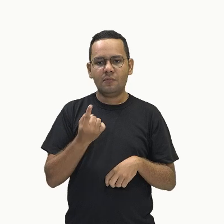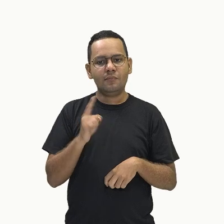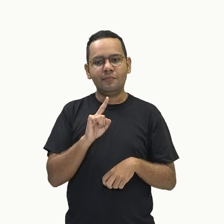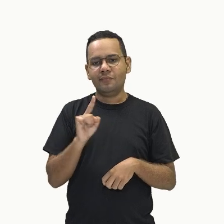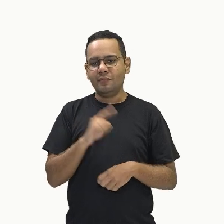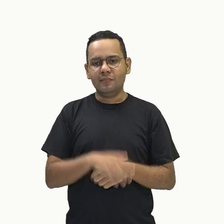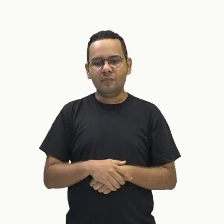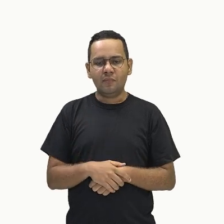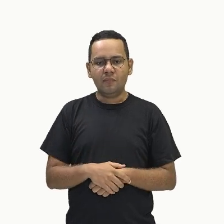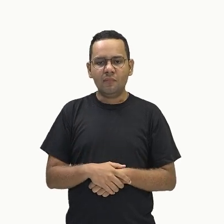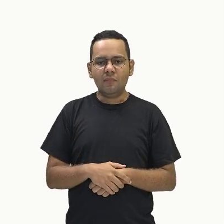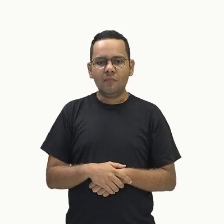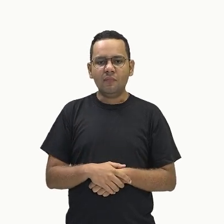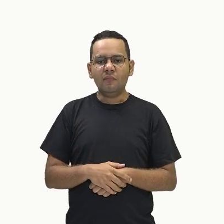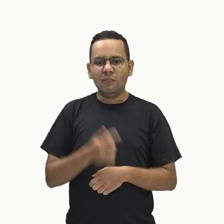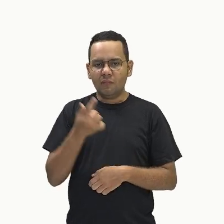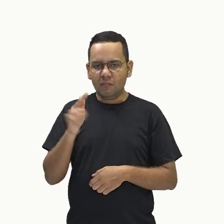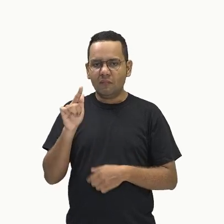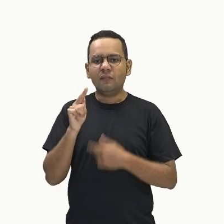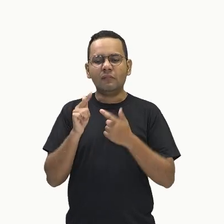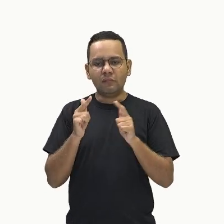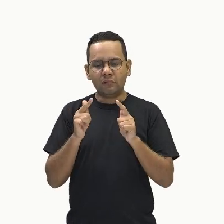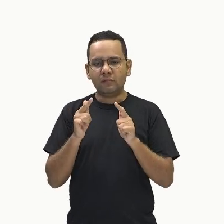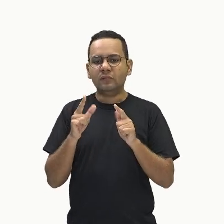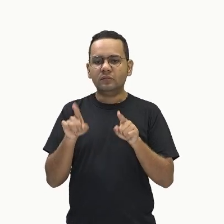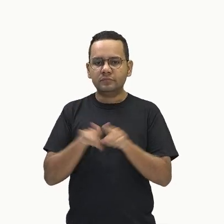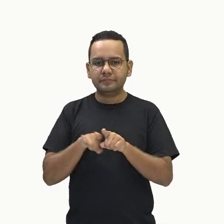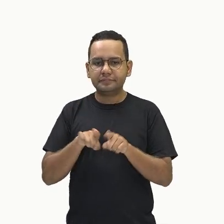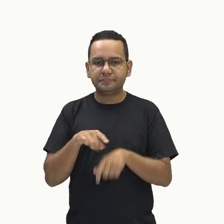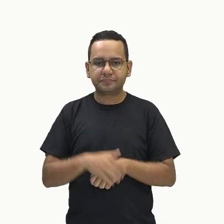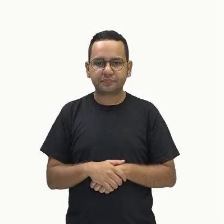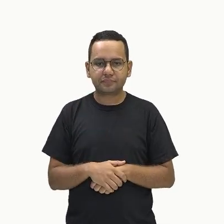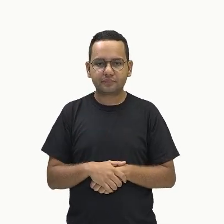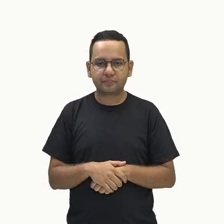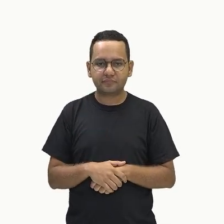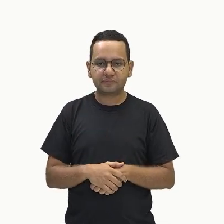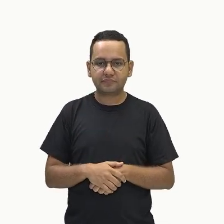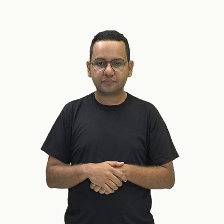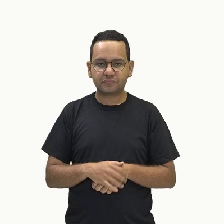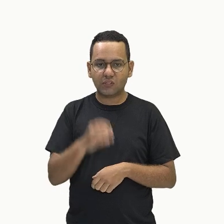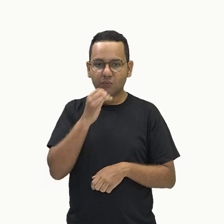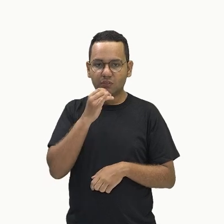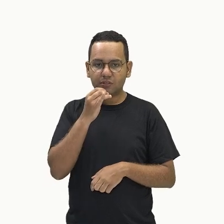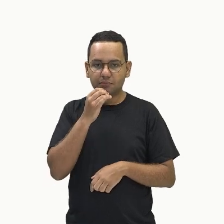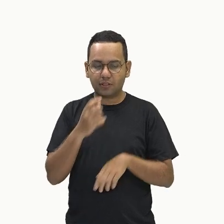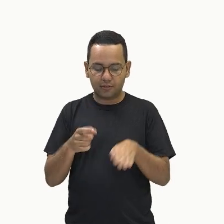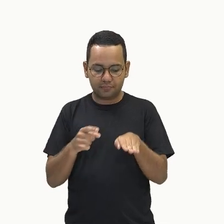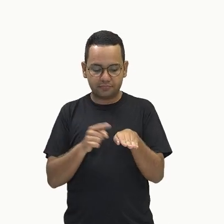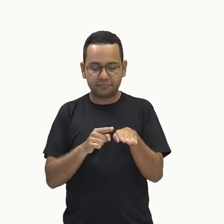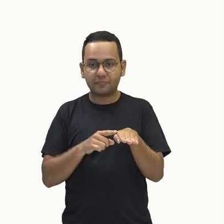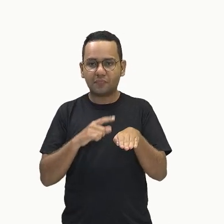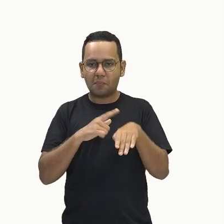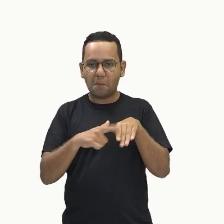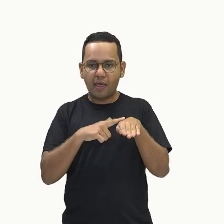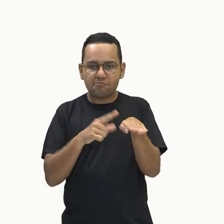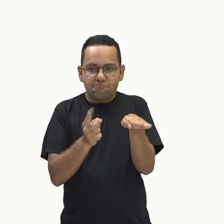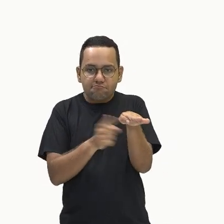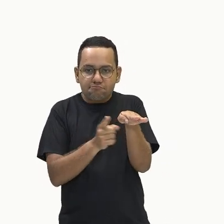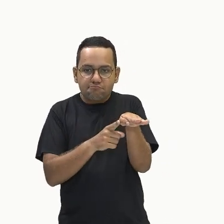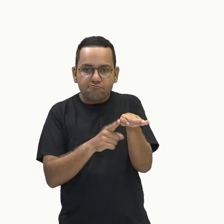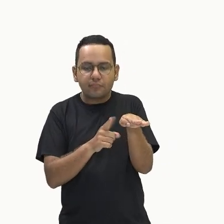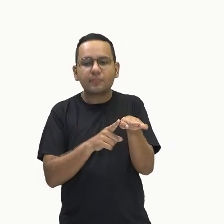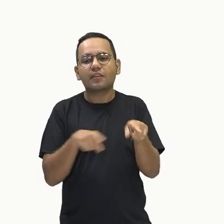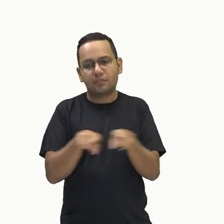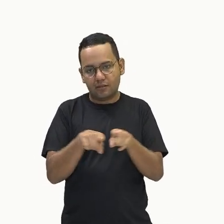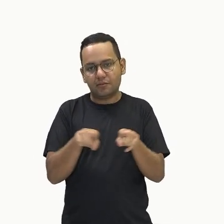ter 2 ossinhos também no dedão do seu pé. Também tem ossos sesamoides.